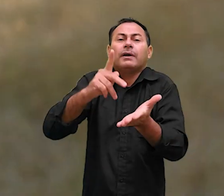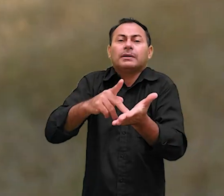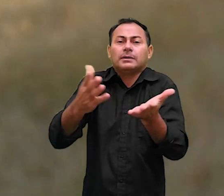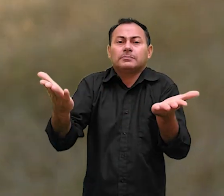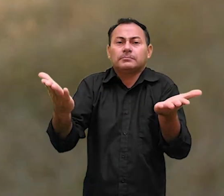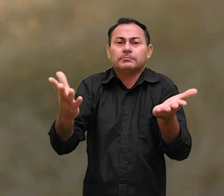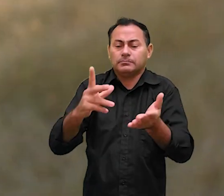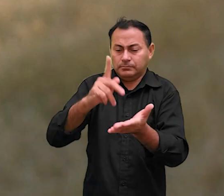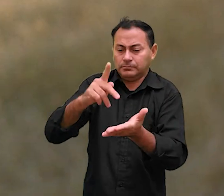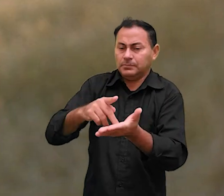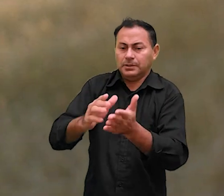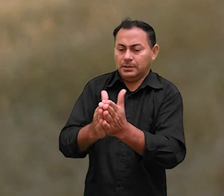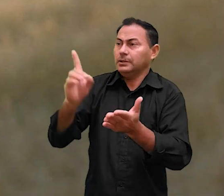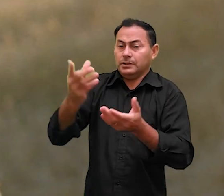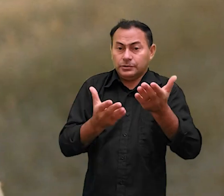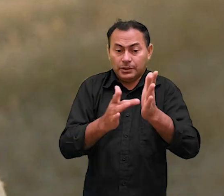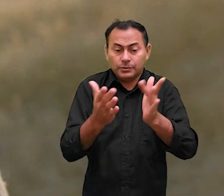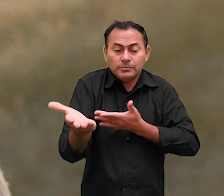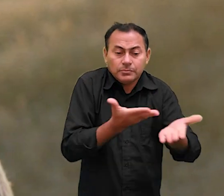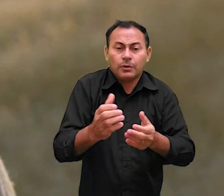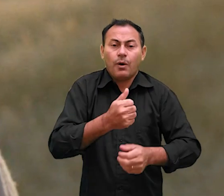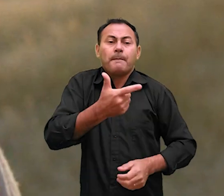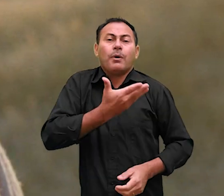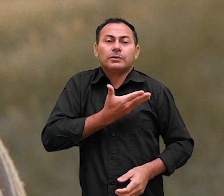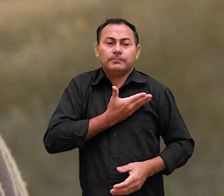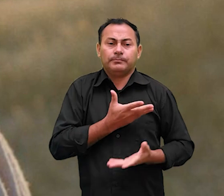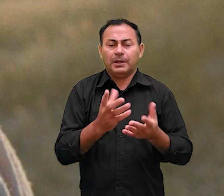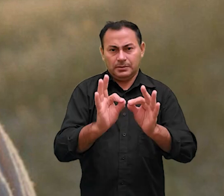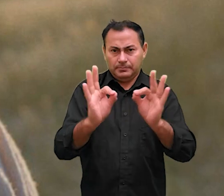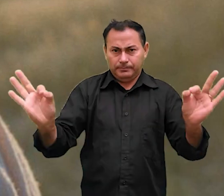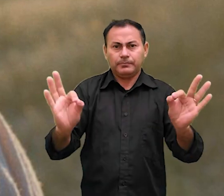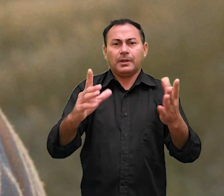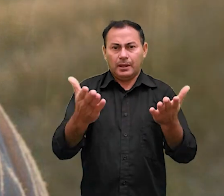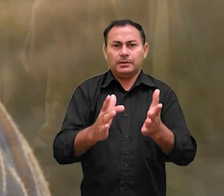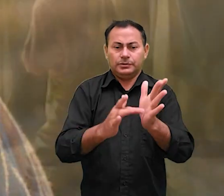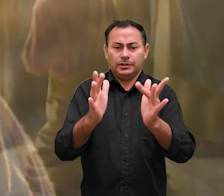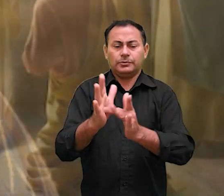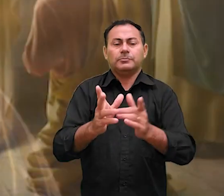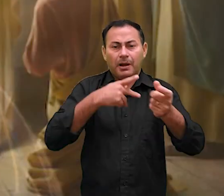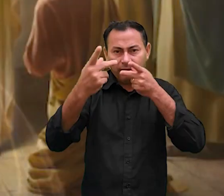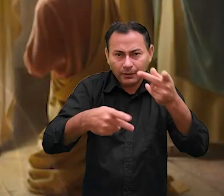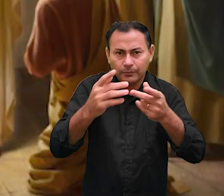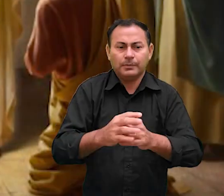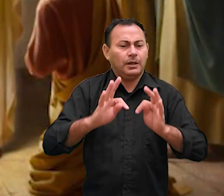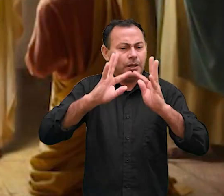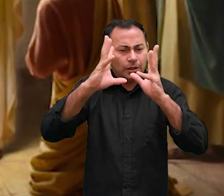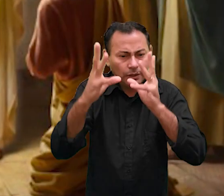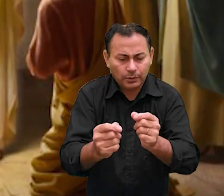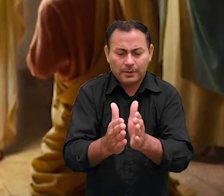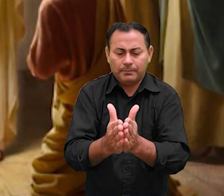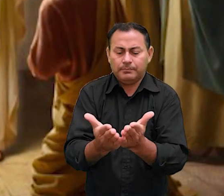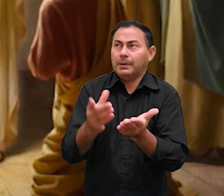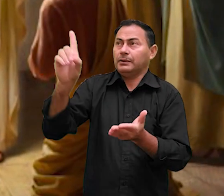verdade sobre as Escrituras que Jesus compartilhou com os apóstolos? Era simplesmente isso. Jesus Cristo disse: todas